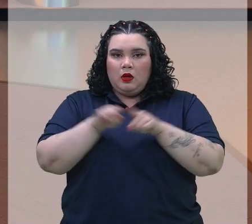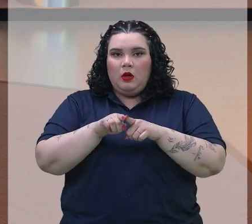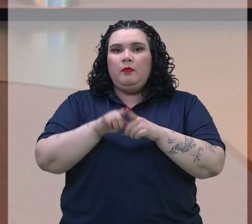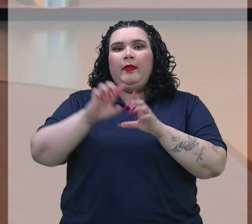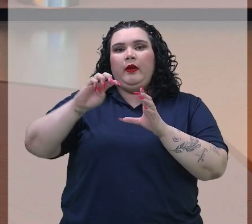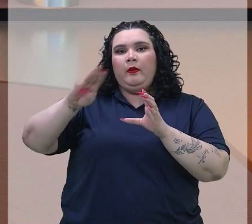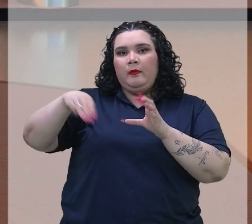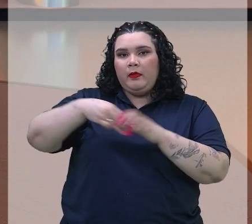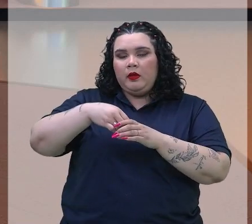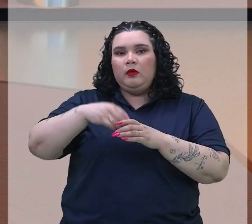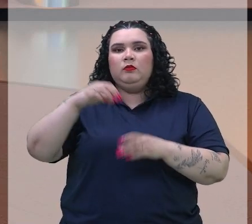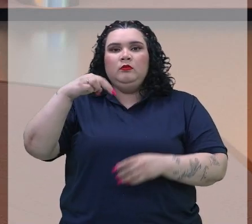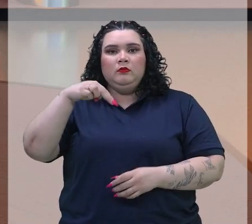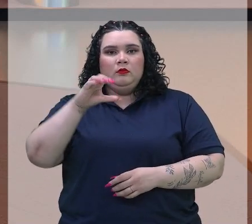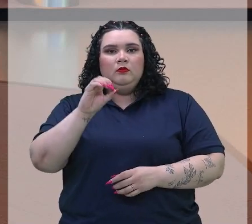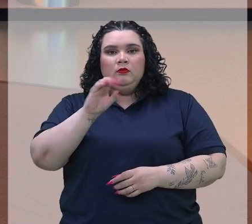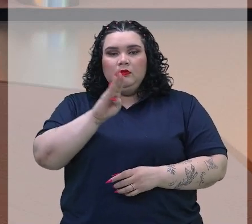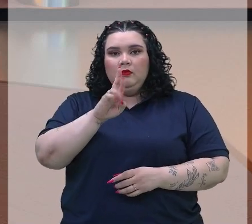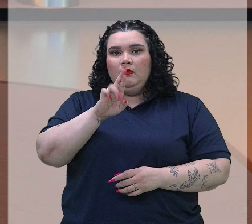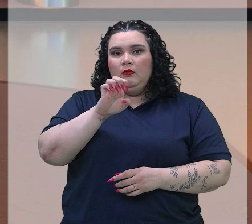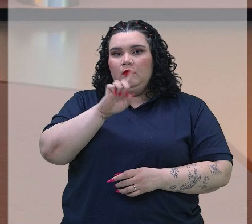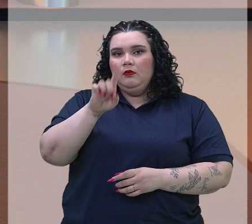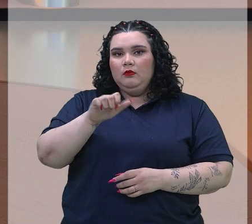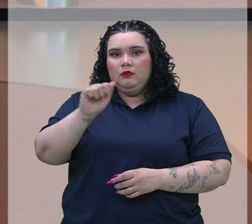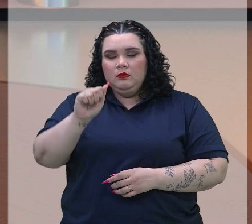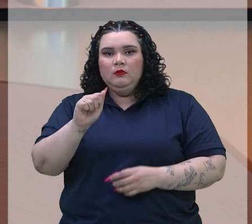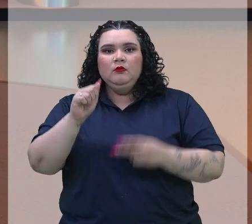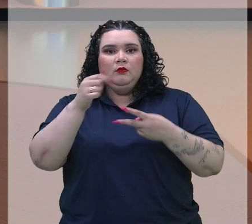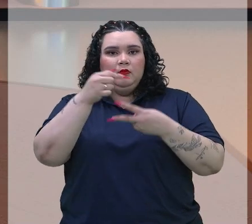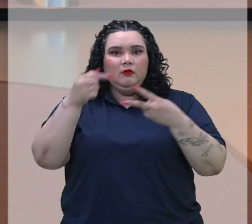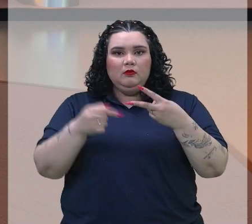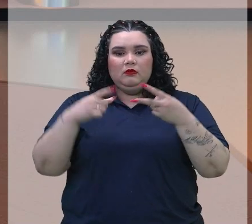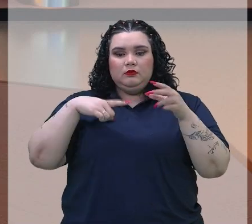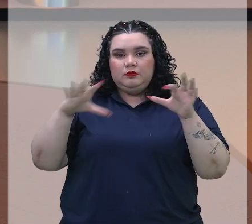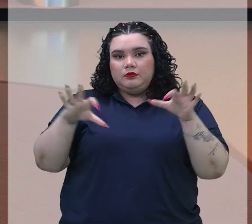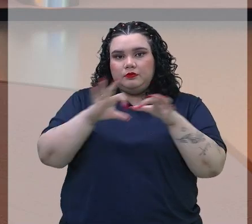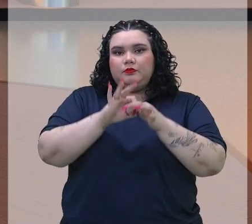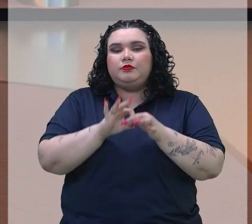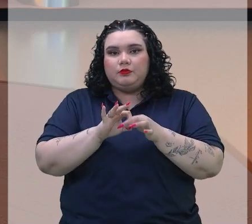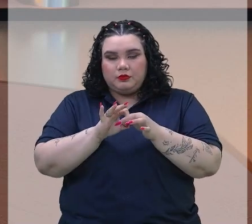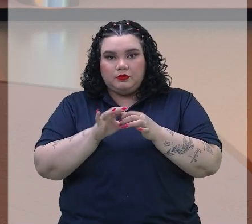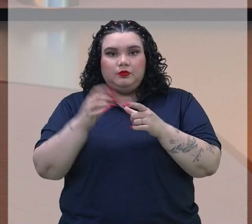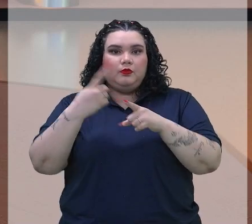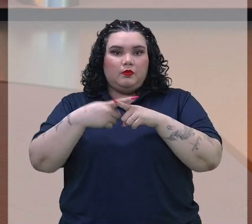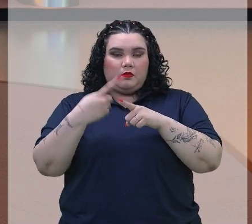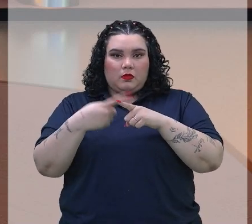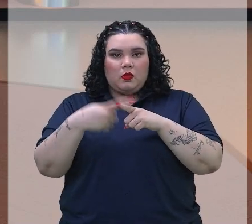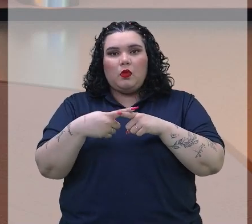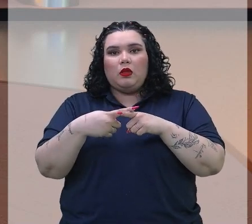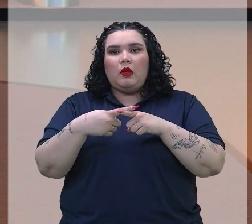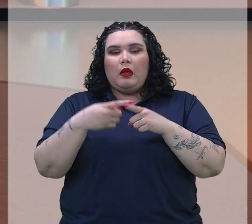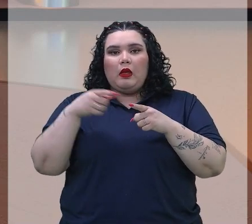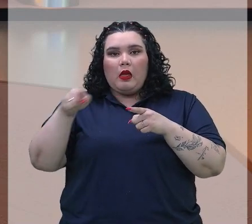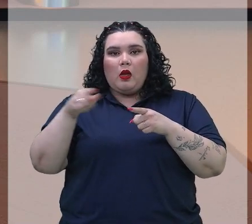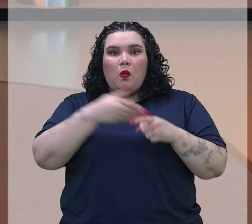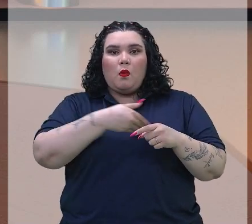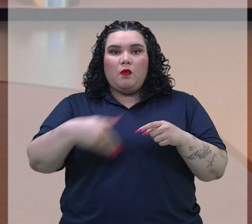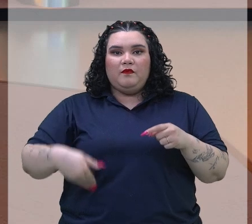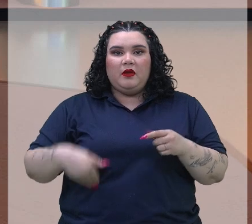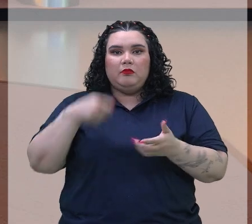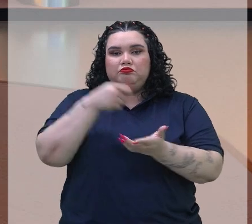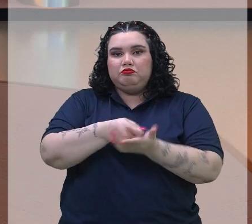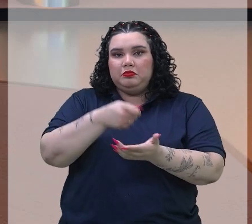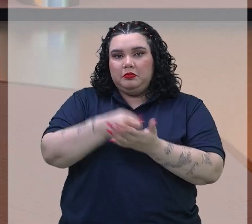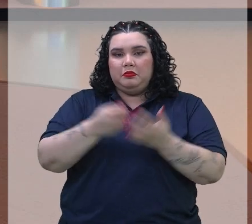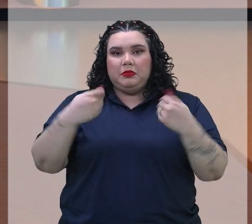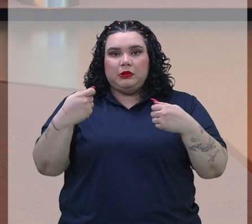nobreza. Eram os bem-nascidos que a própria nobreza colocava-os para fazer parte também ali do clero. E